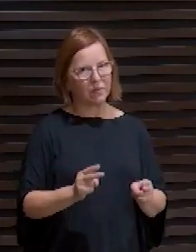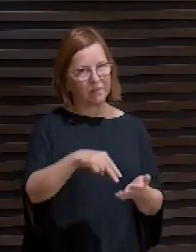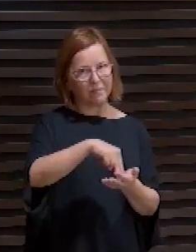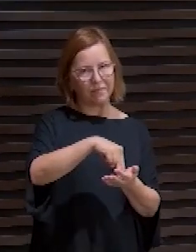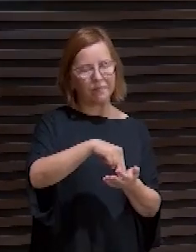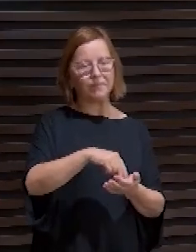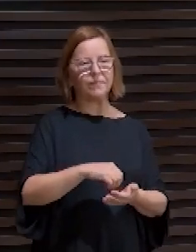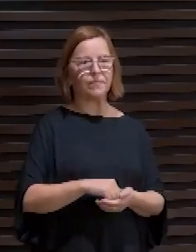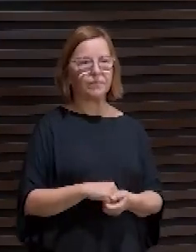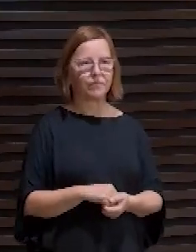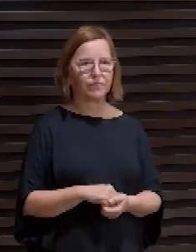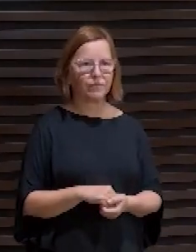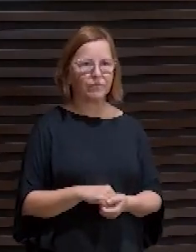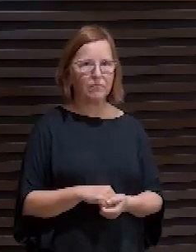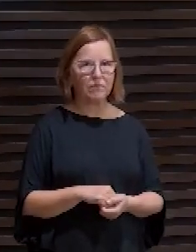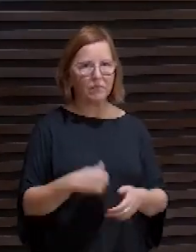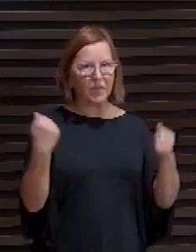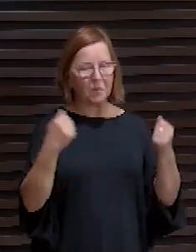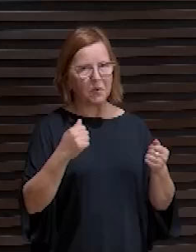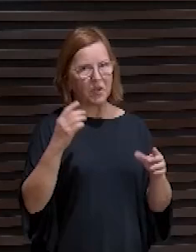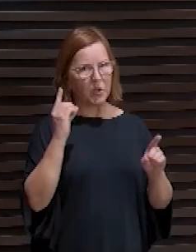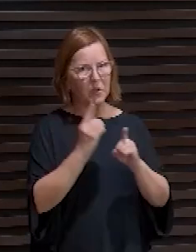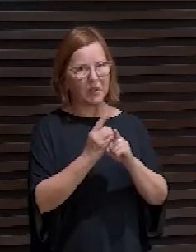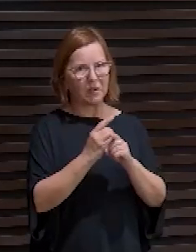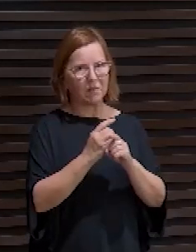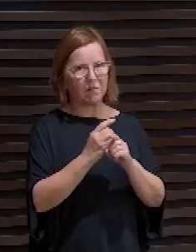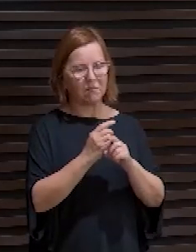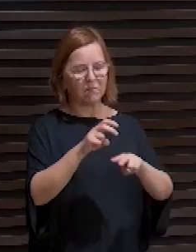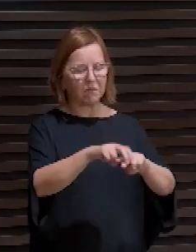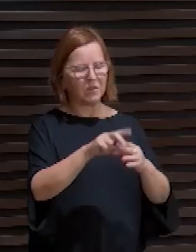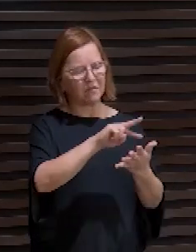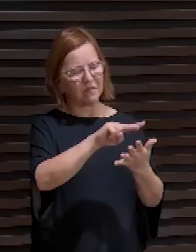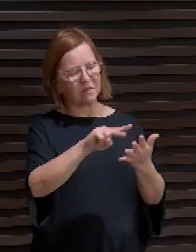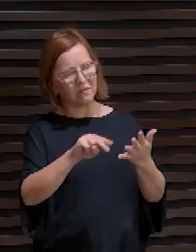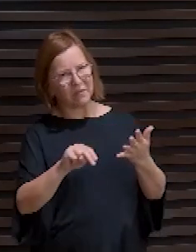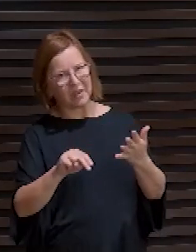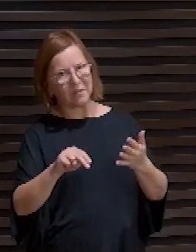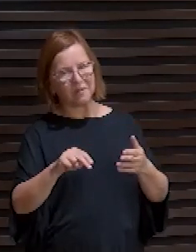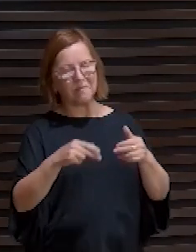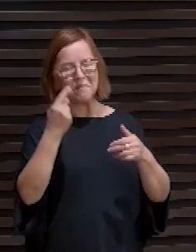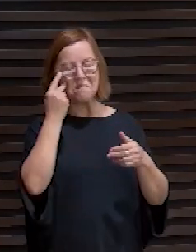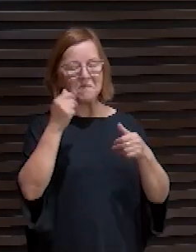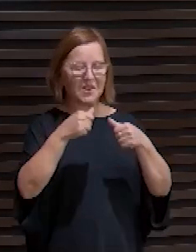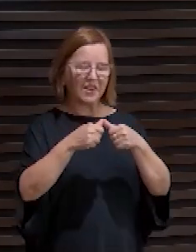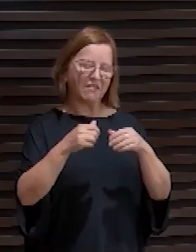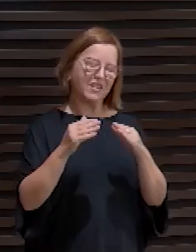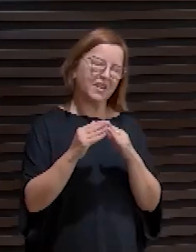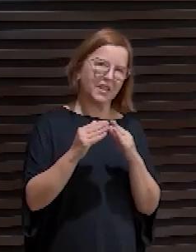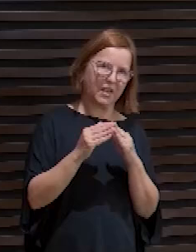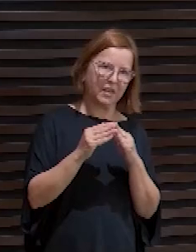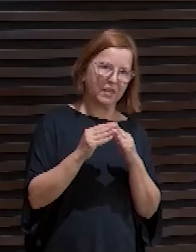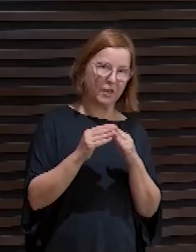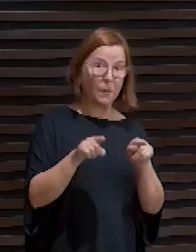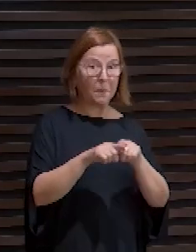Perseverarmos. É possível encontrar vários motivos para cultuar em casa e não com outros irmãos no culto público. Mas